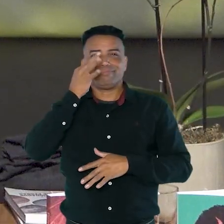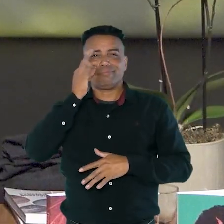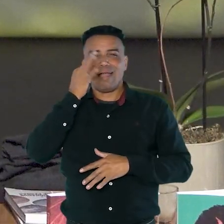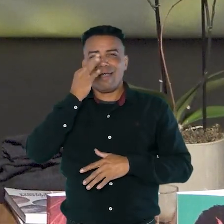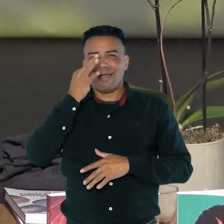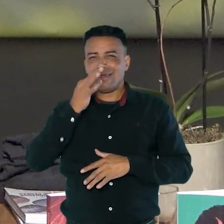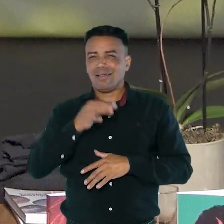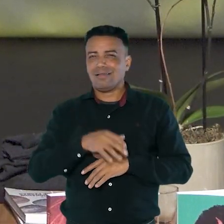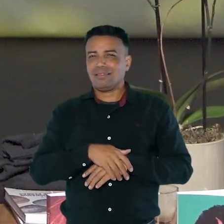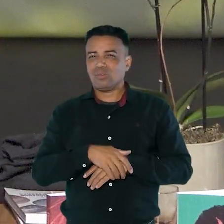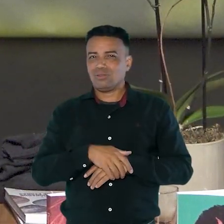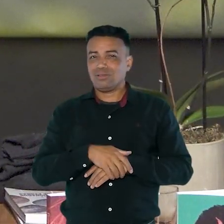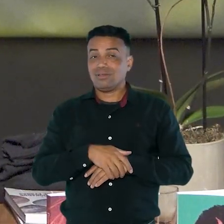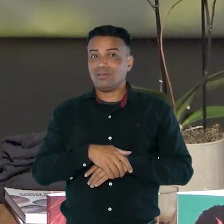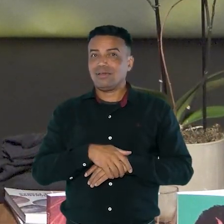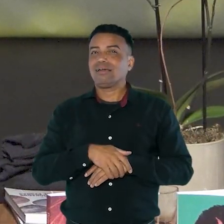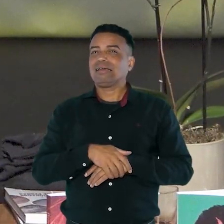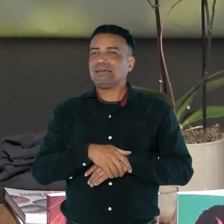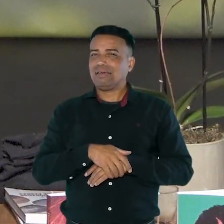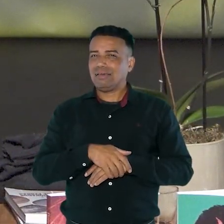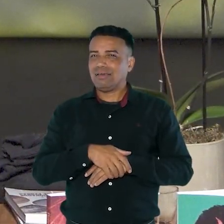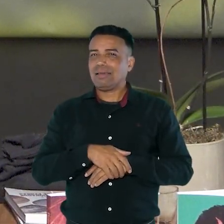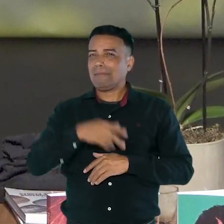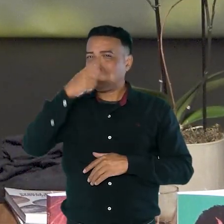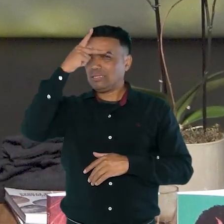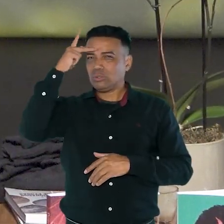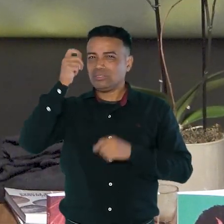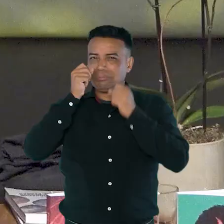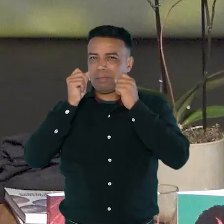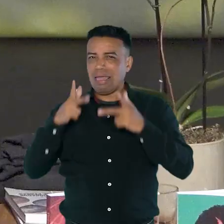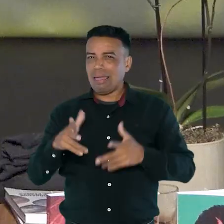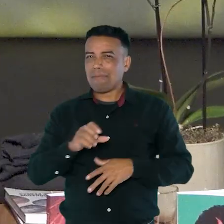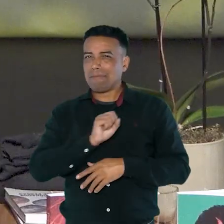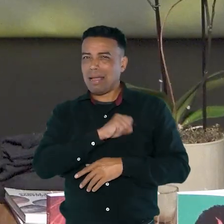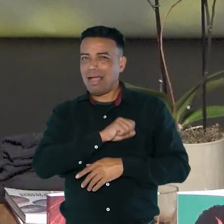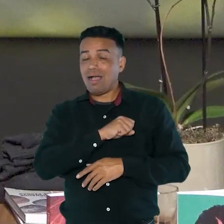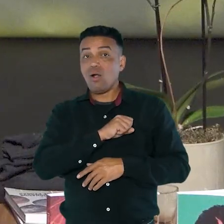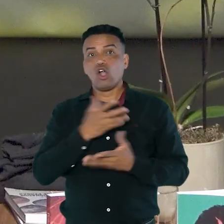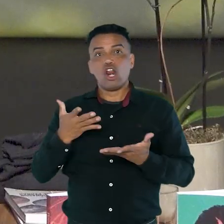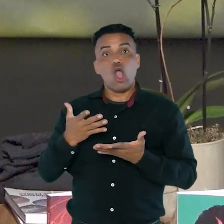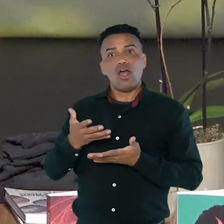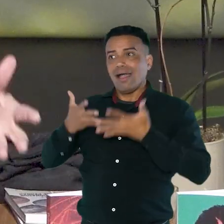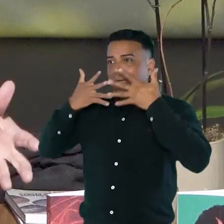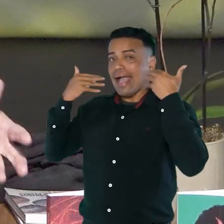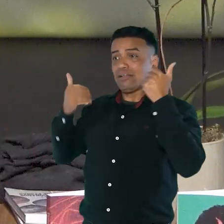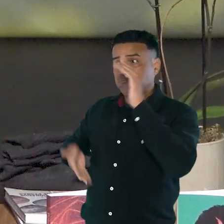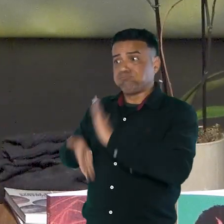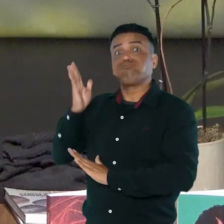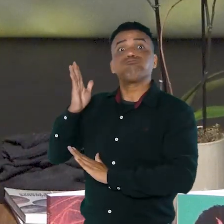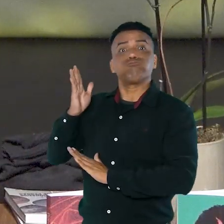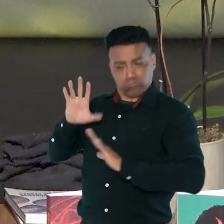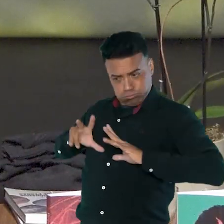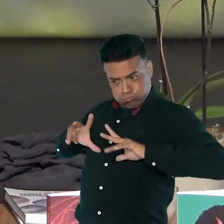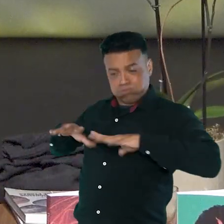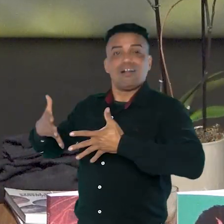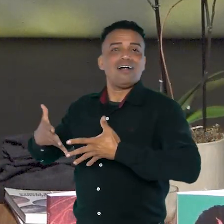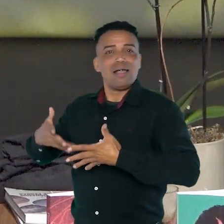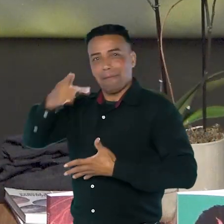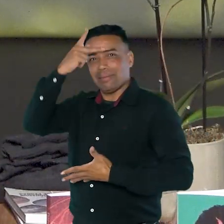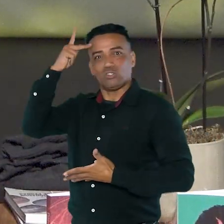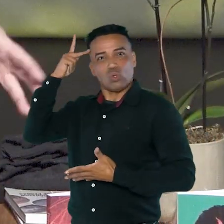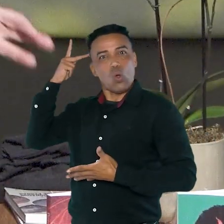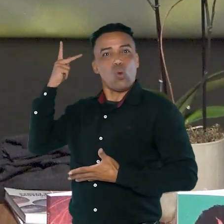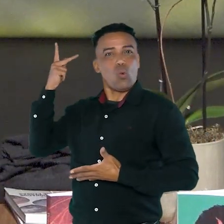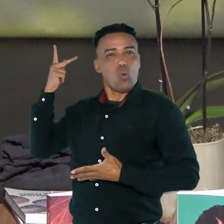Entendeu? Tomadas pelos ratos. Então está na hora dos gatos também sair para a rua. Eu acredito na informação, acredito que dá para fazer essa